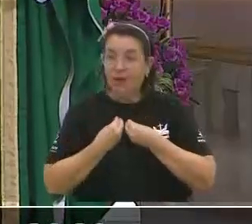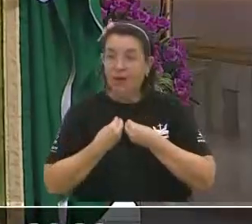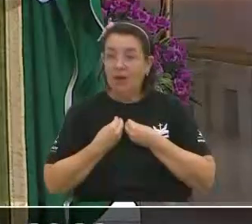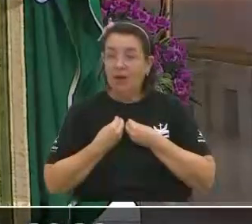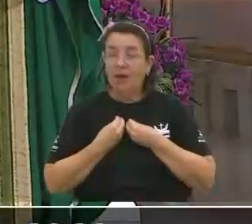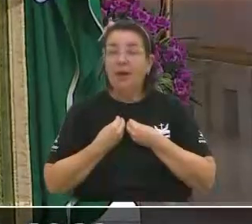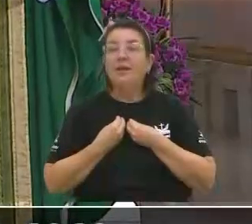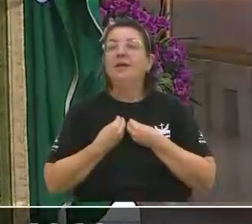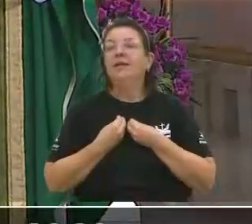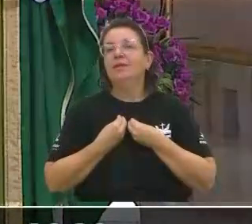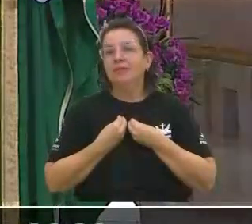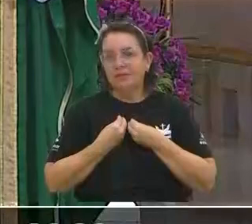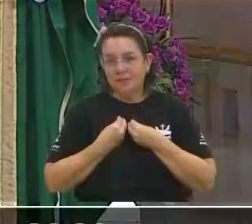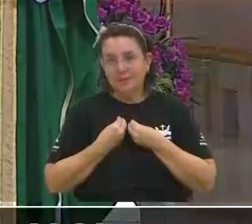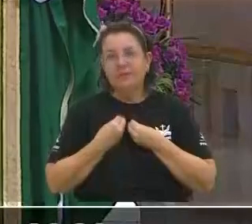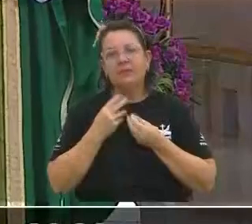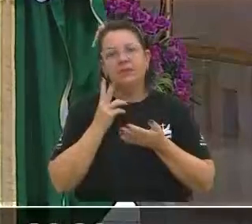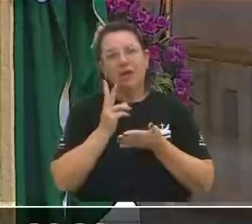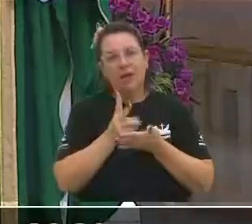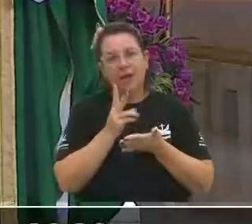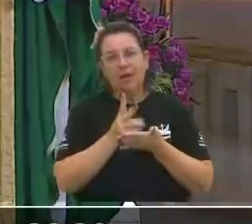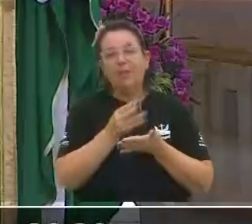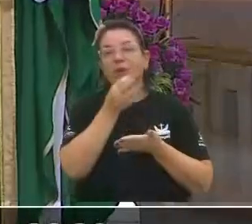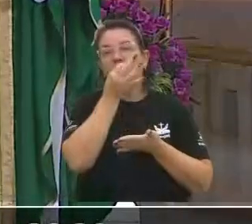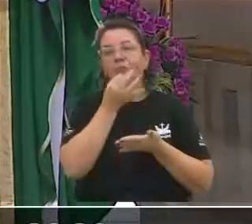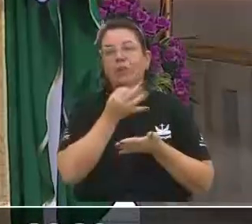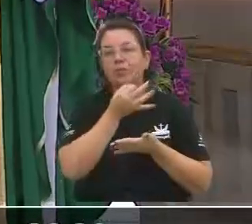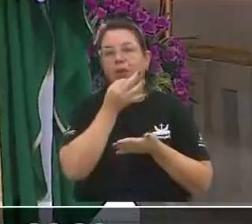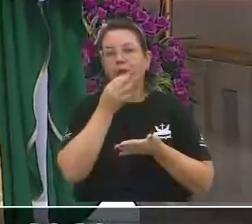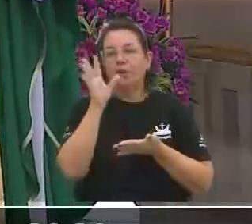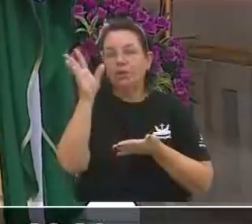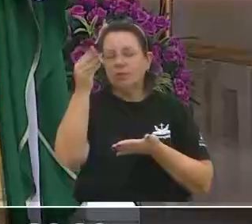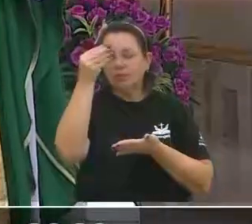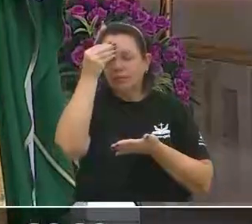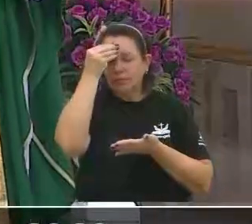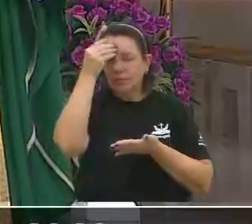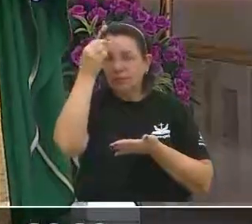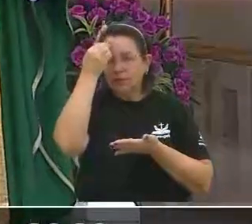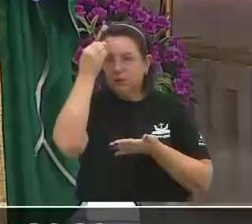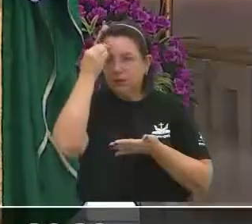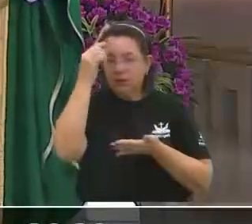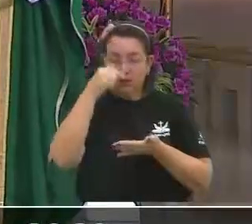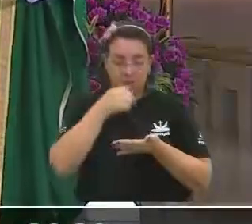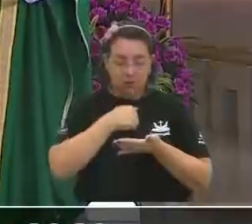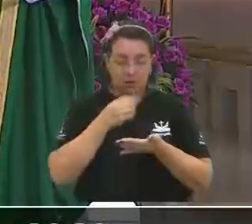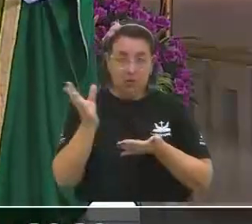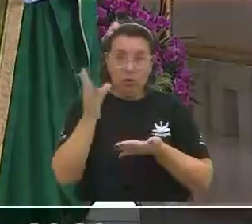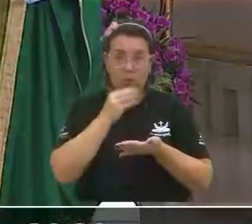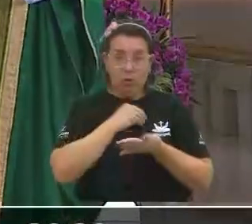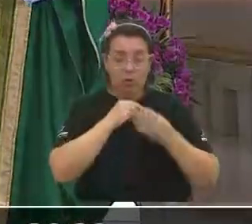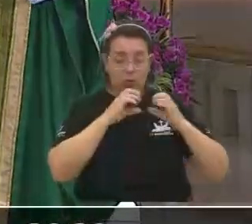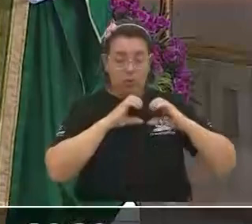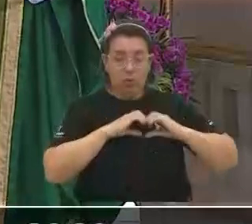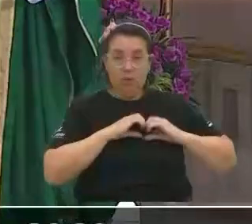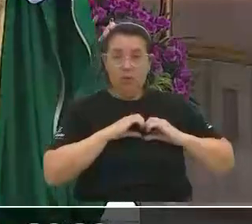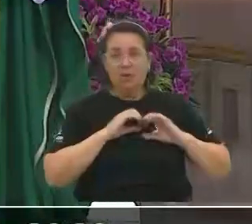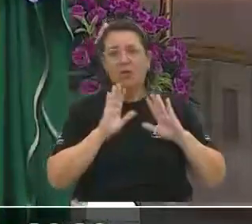nos dada a cada comunhão grave isso no seu coração não descuide